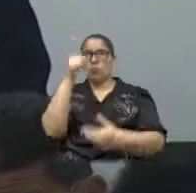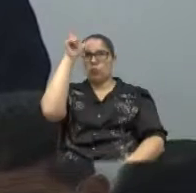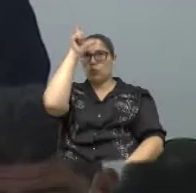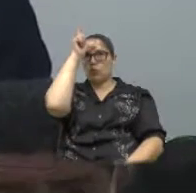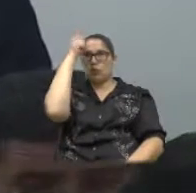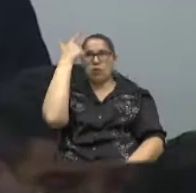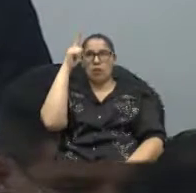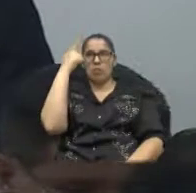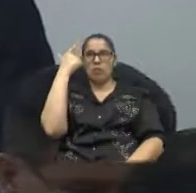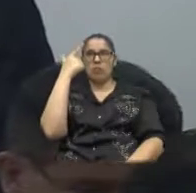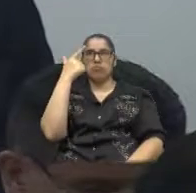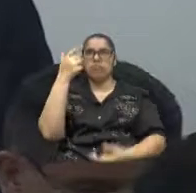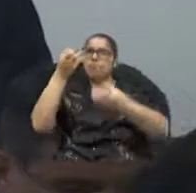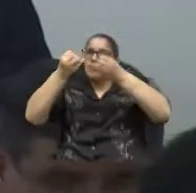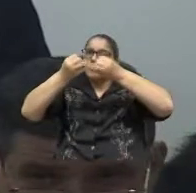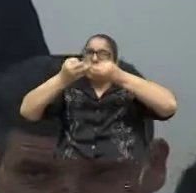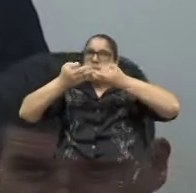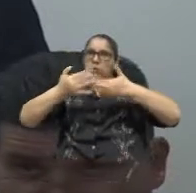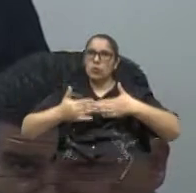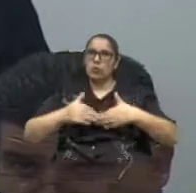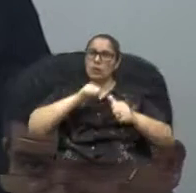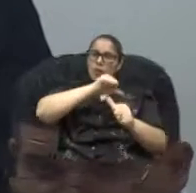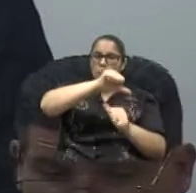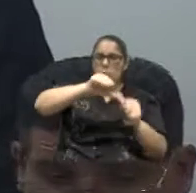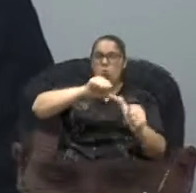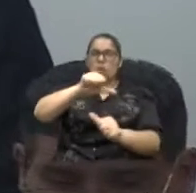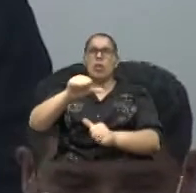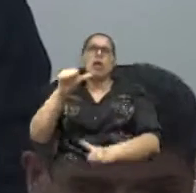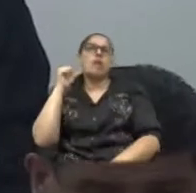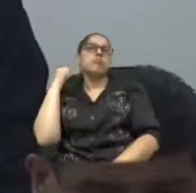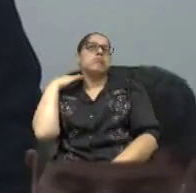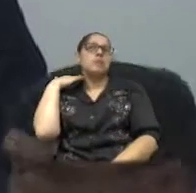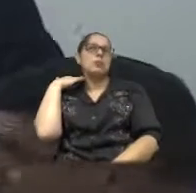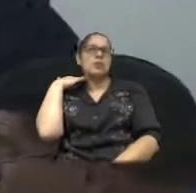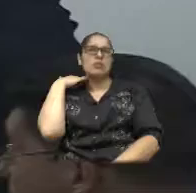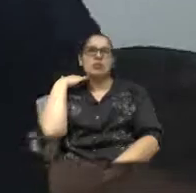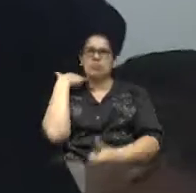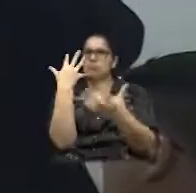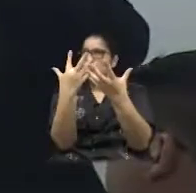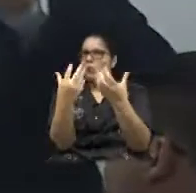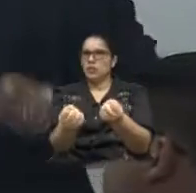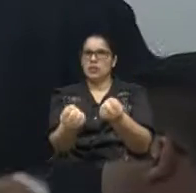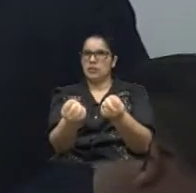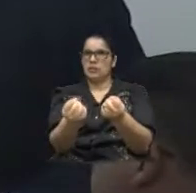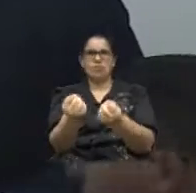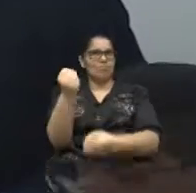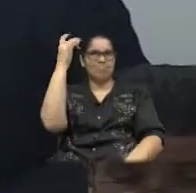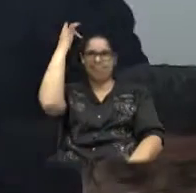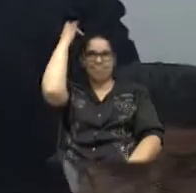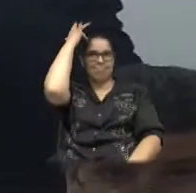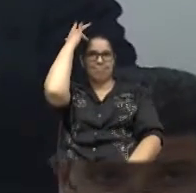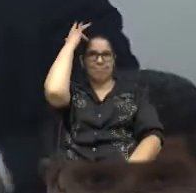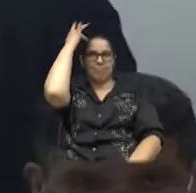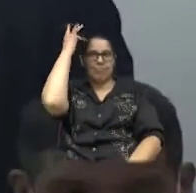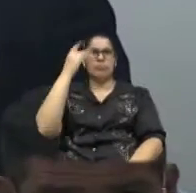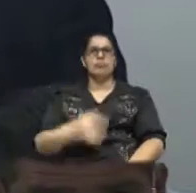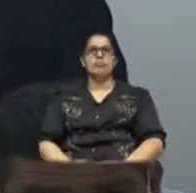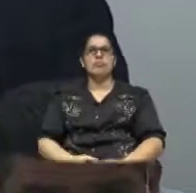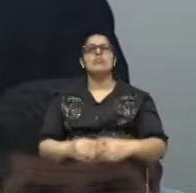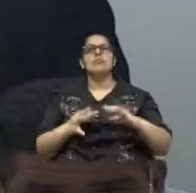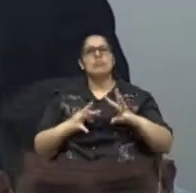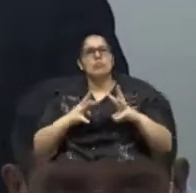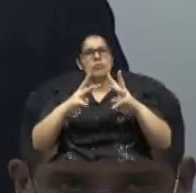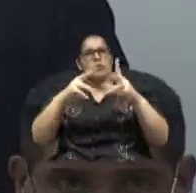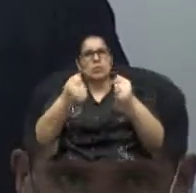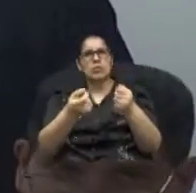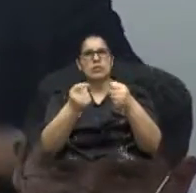a mudança da sua conta. Nós também vamos fazer a mesma coisa. E todo brasileiro deveria fazer a mesma